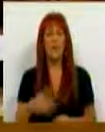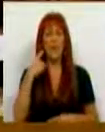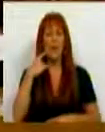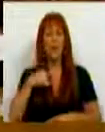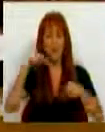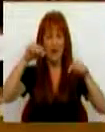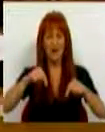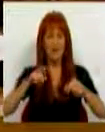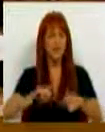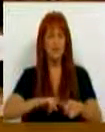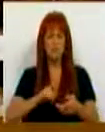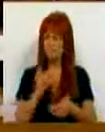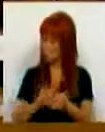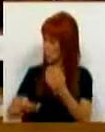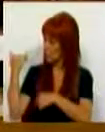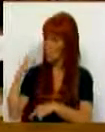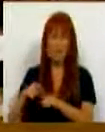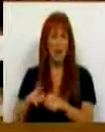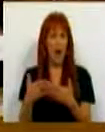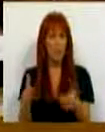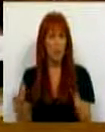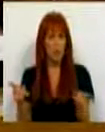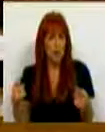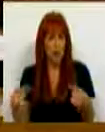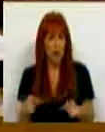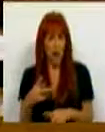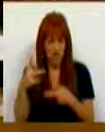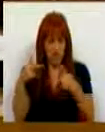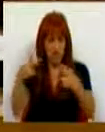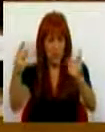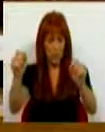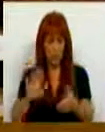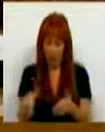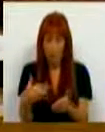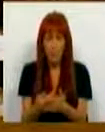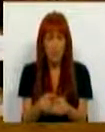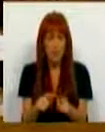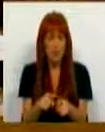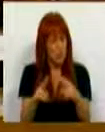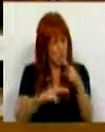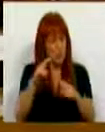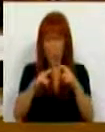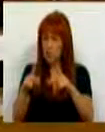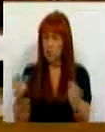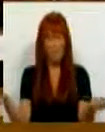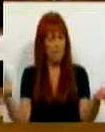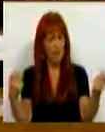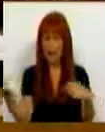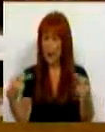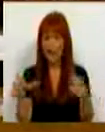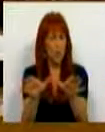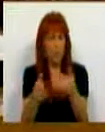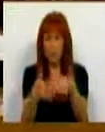Mostrei aqui sempre no passado grande abertura às críticas, às propostas construtivas, venham de que